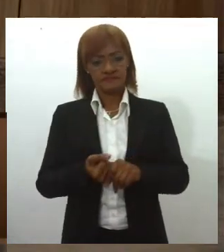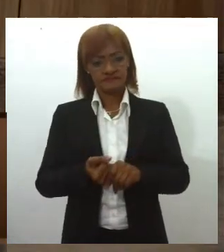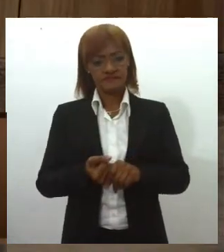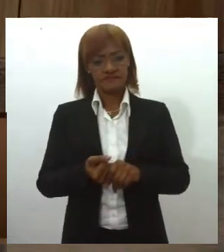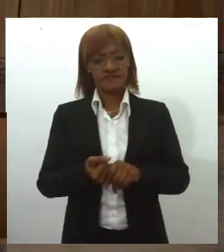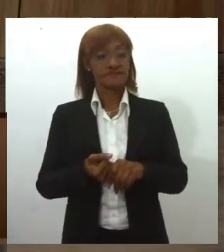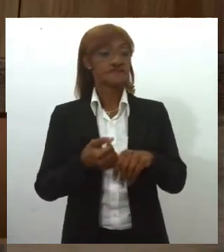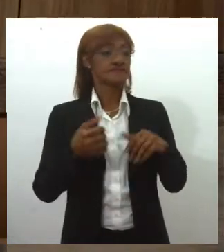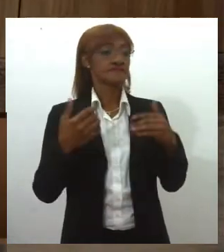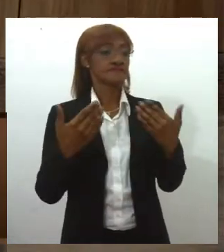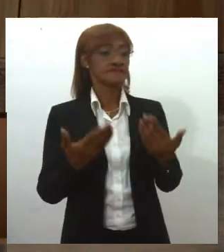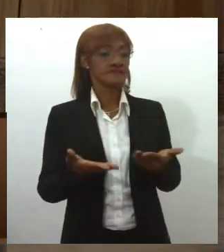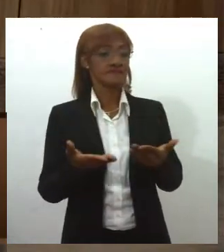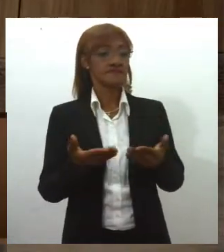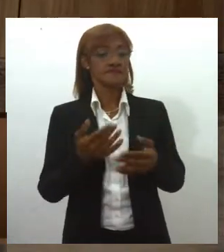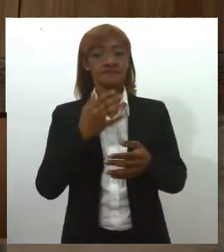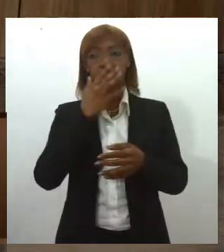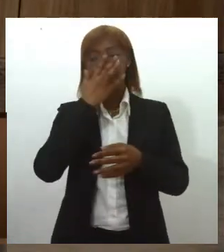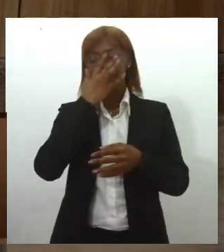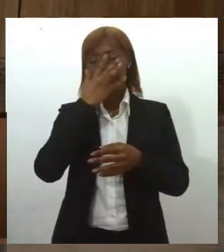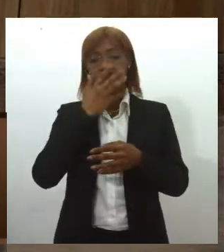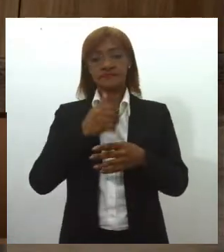Então, existem